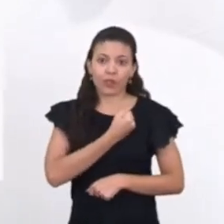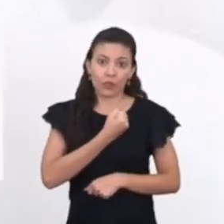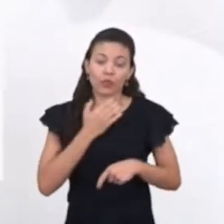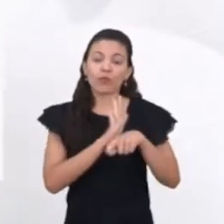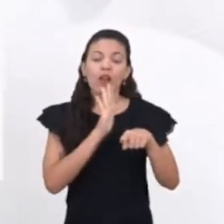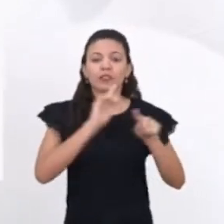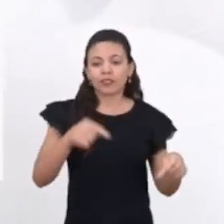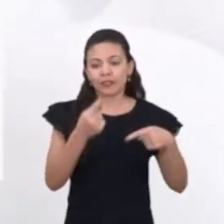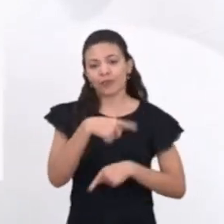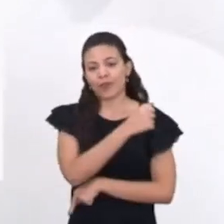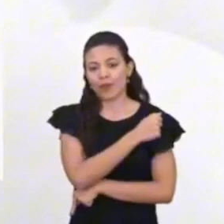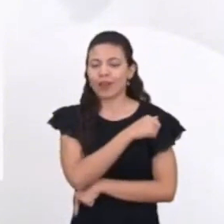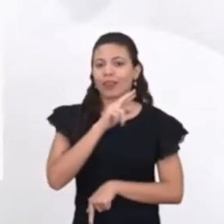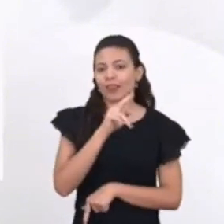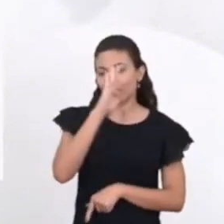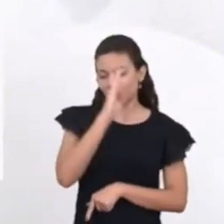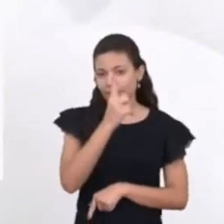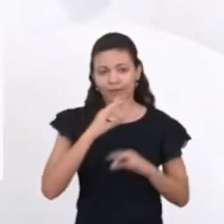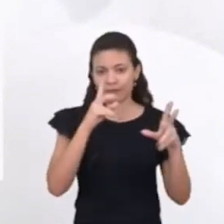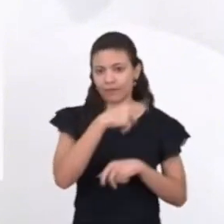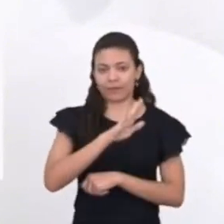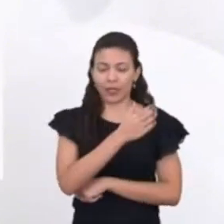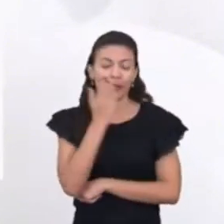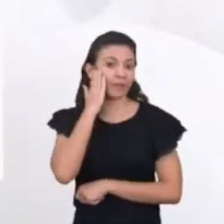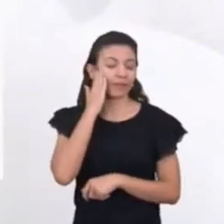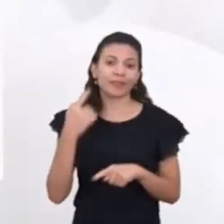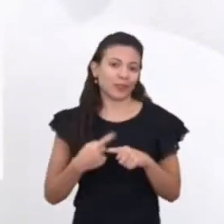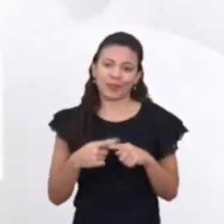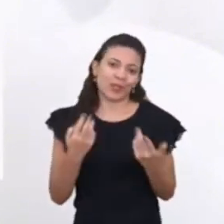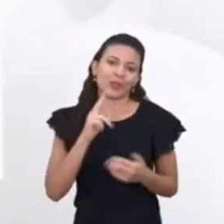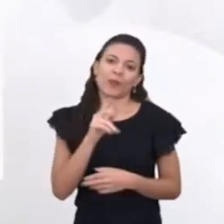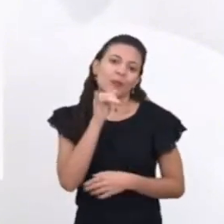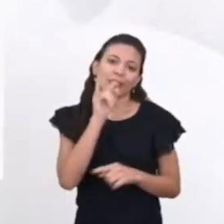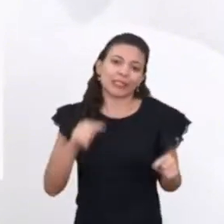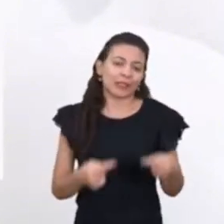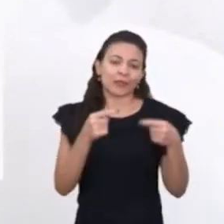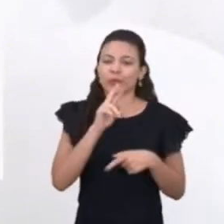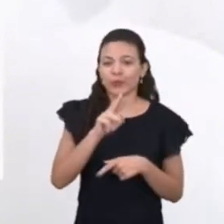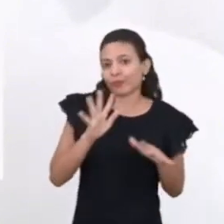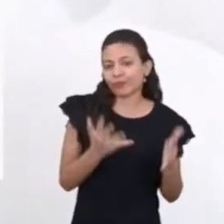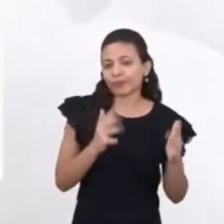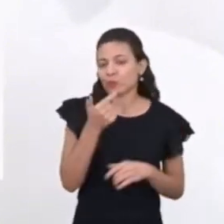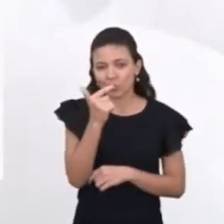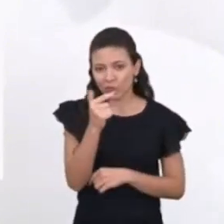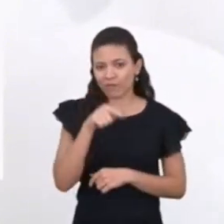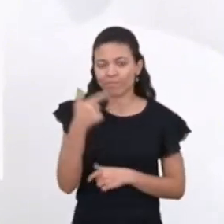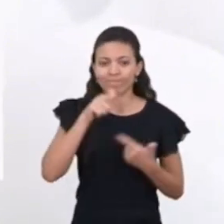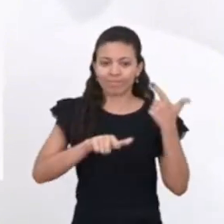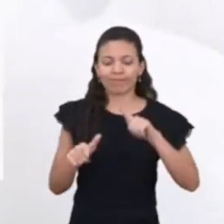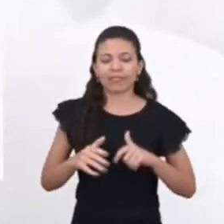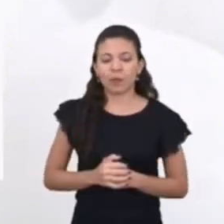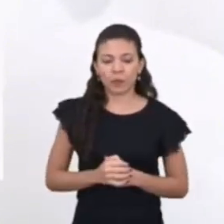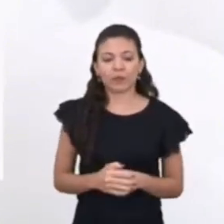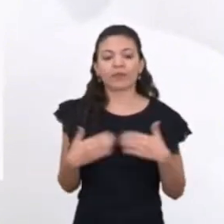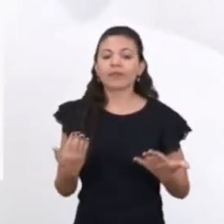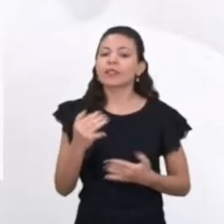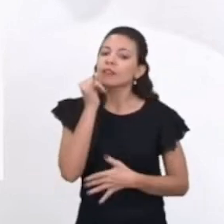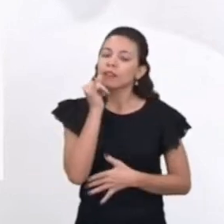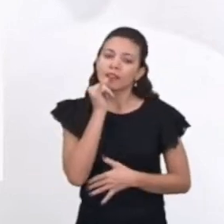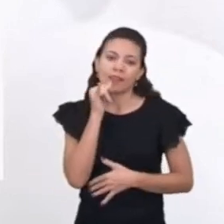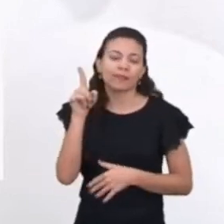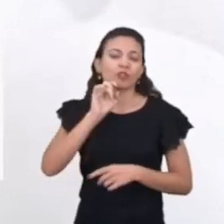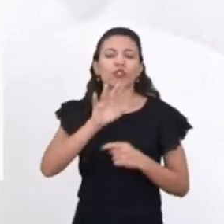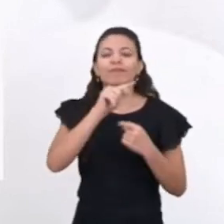alunos e não vai ser um número que de cara todos os estudantes já saem ganhando medalha, porque também não seria ali desafiador, não geraria ali engajamento deles para essa conquista. Mas isso aqui é uma